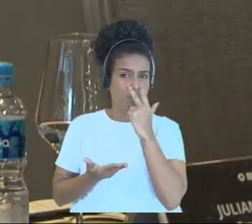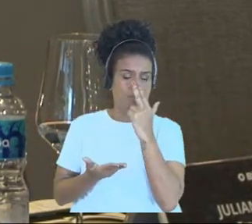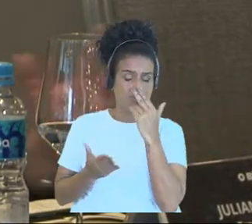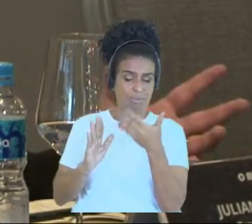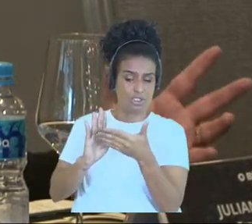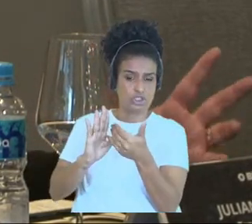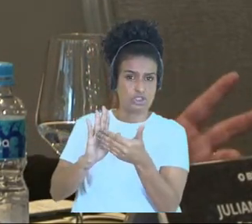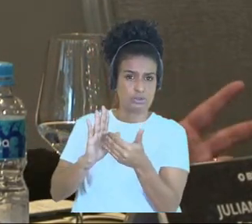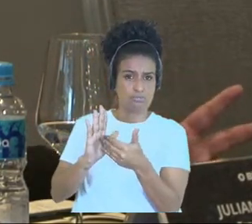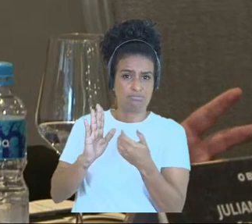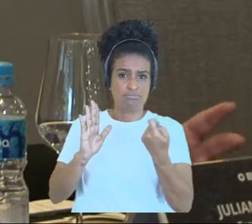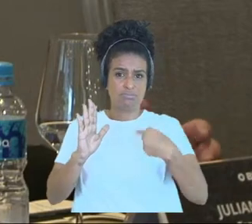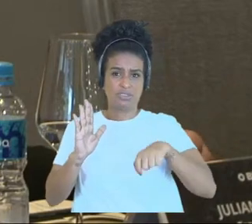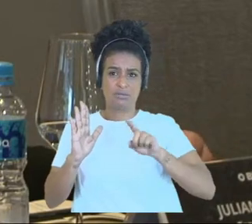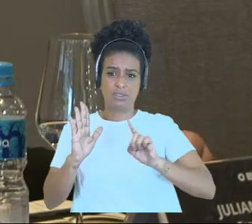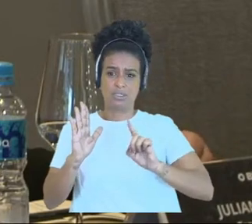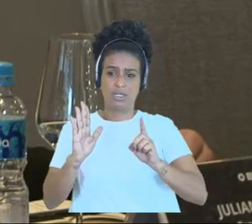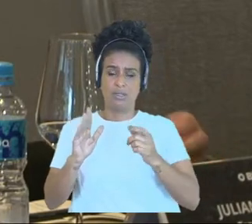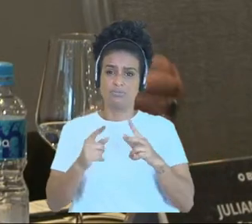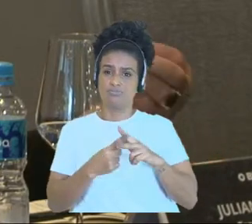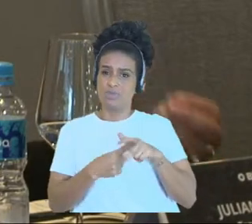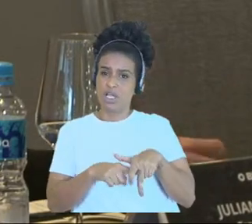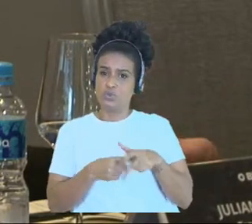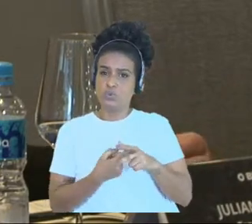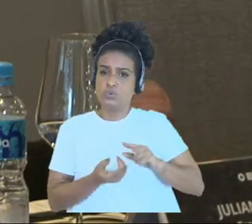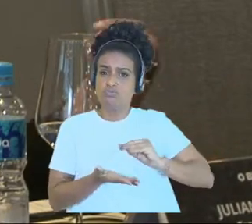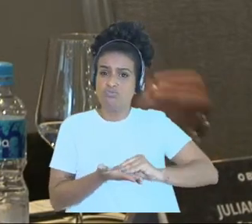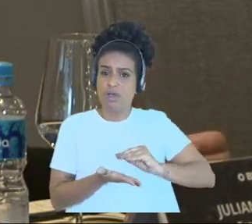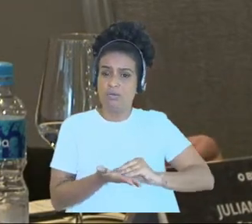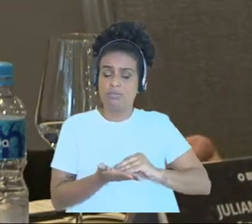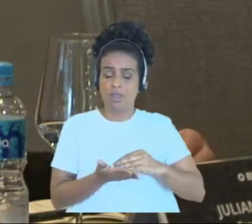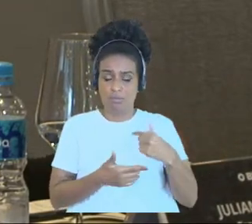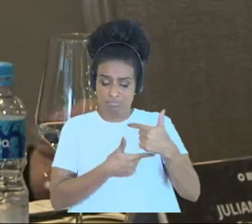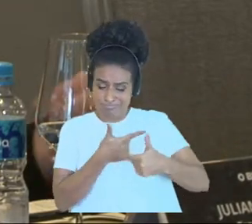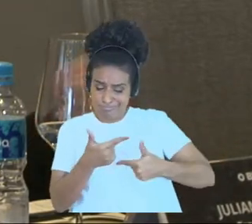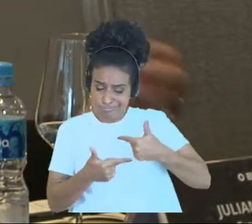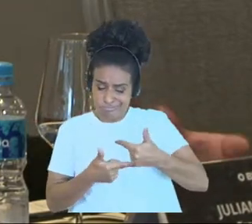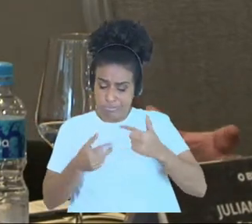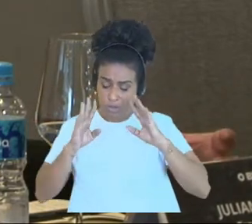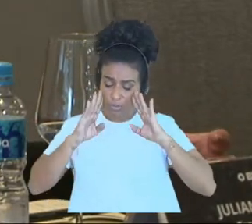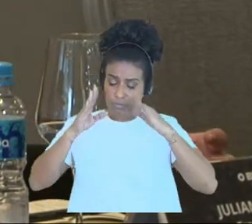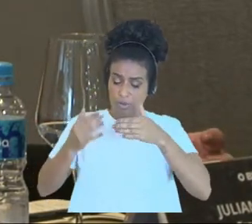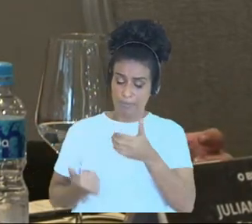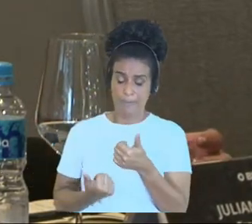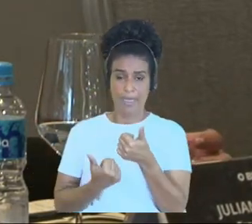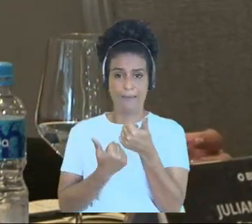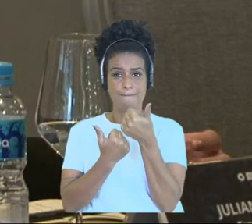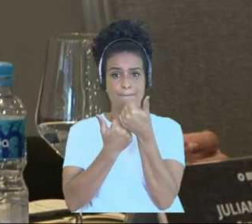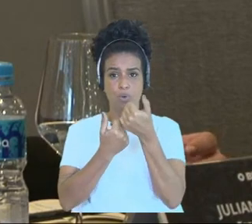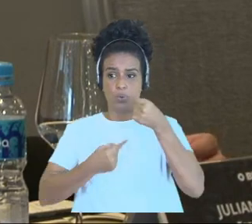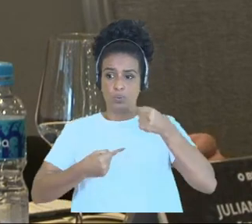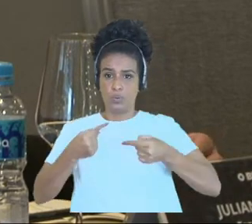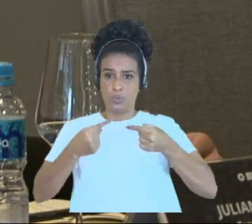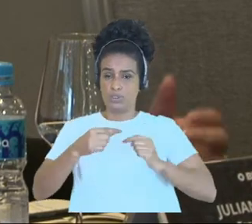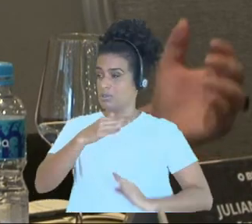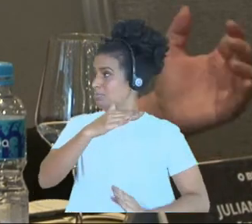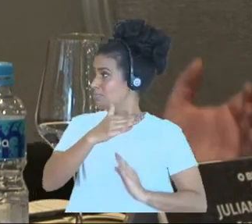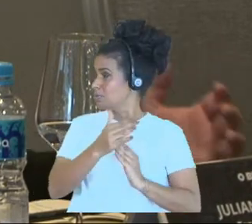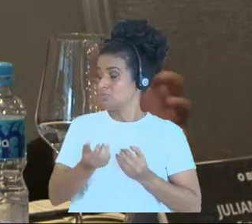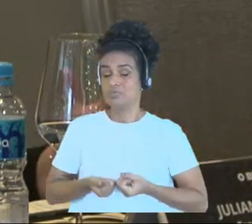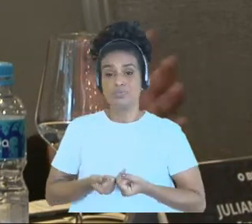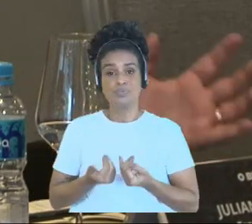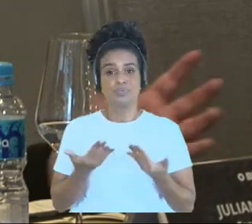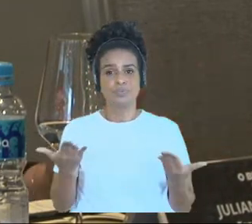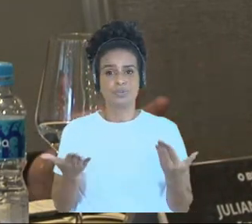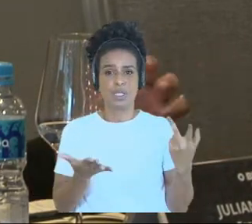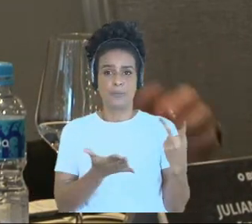não fez nenhuma dessas importantes movimentos, né, que dariam sustentação política ao teto de gastos. E o que aconteceu desde